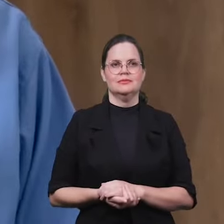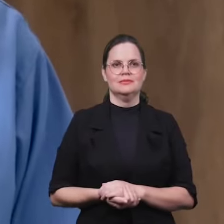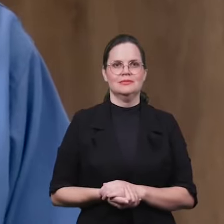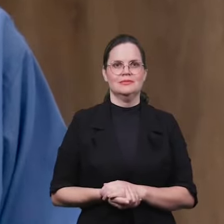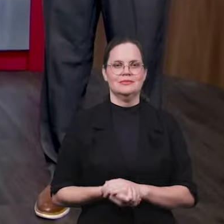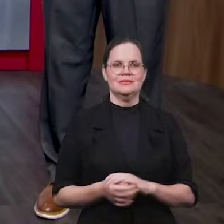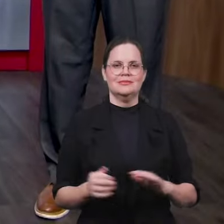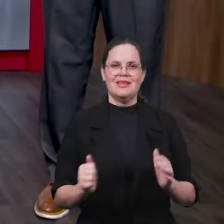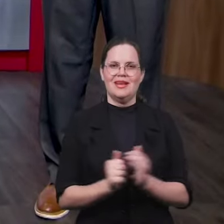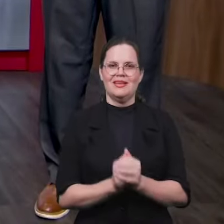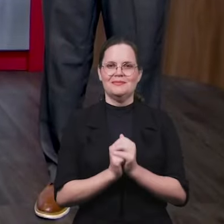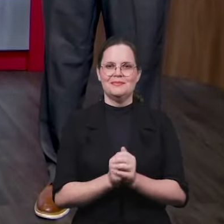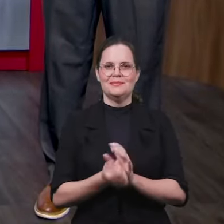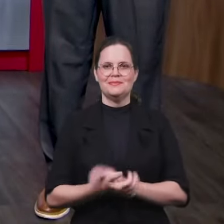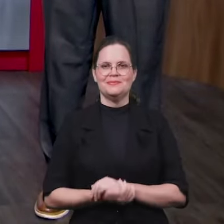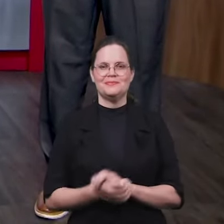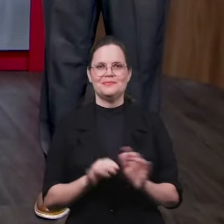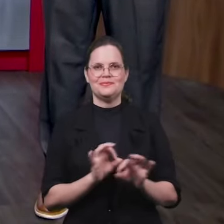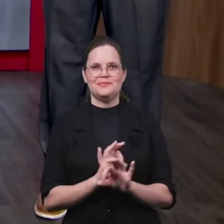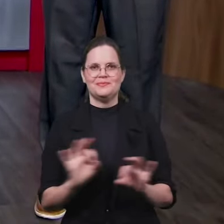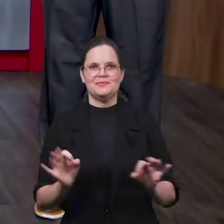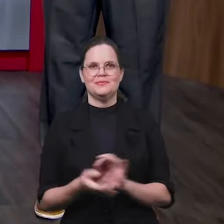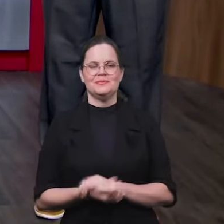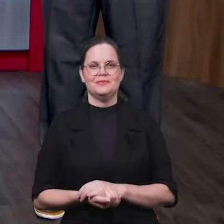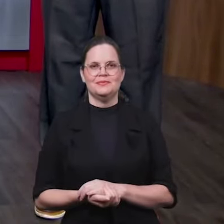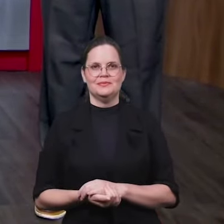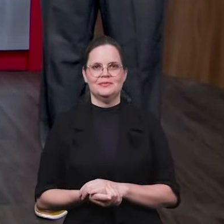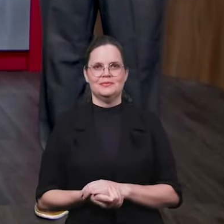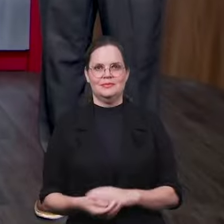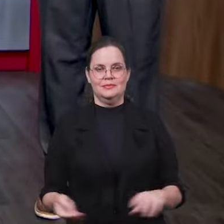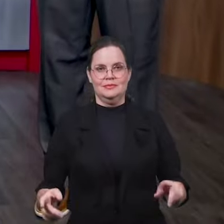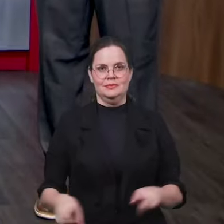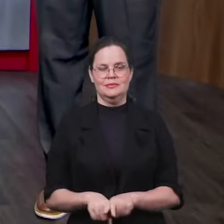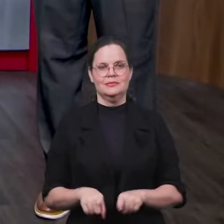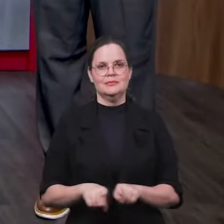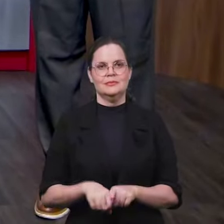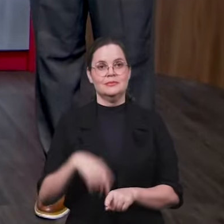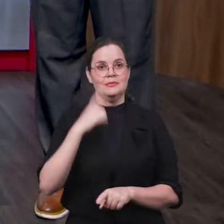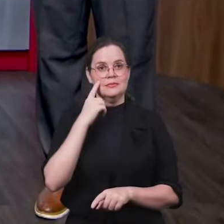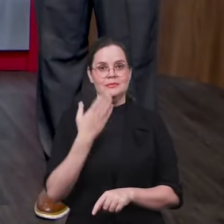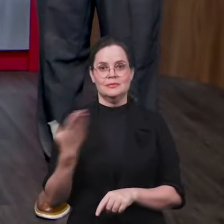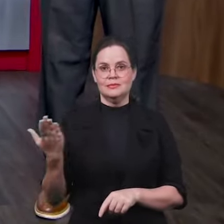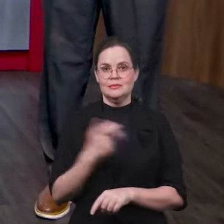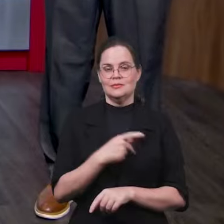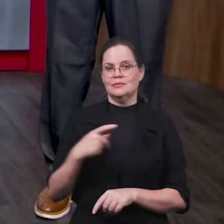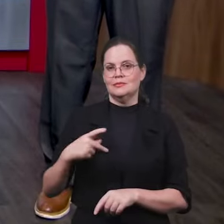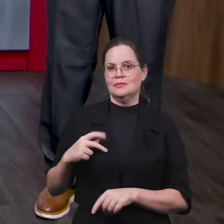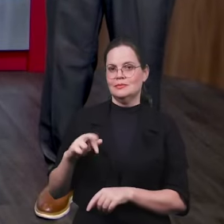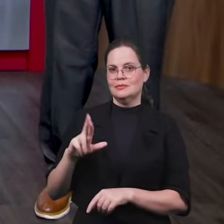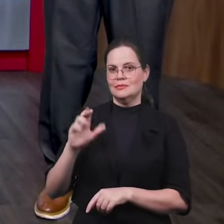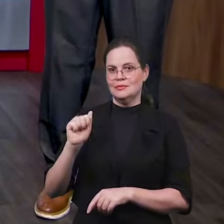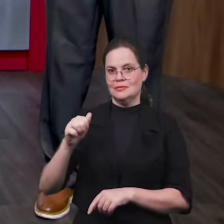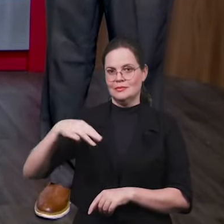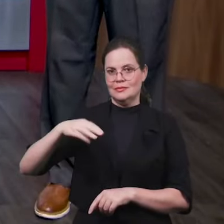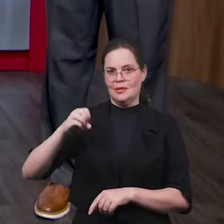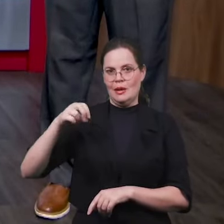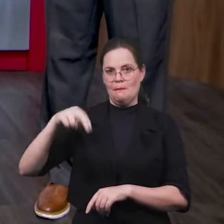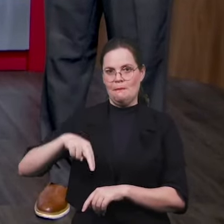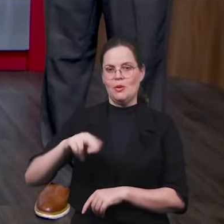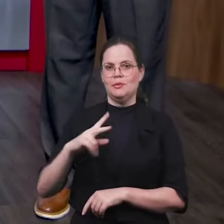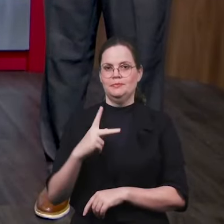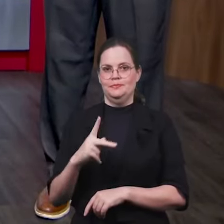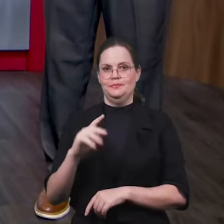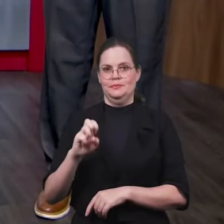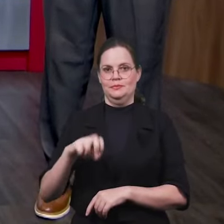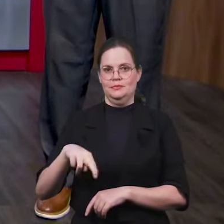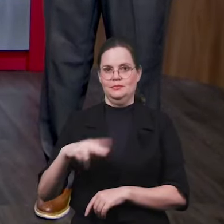viene pronto. Amén. Amém, pastor Daniel. Excelente. E também estamos com o pastor Ramon Penha.